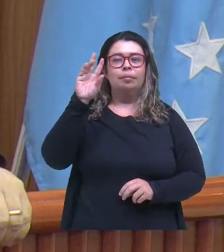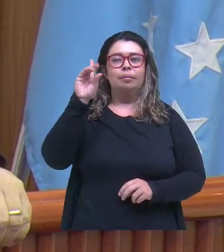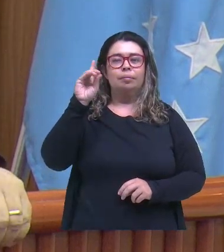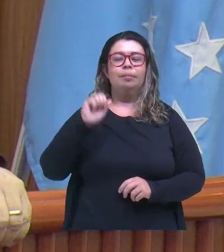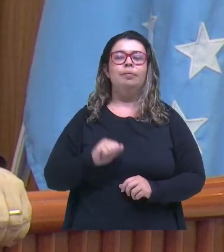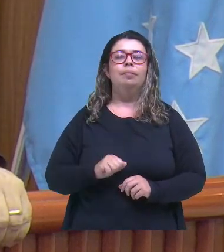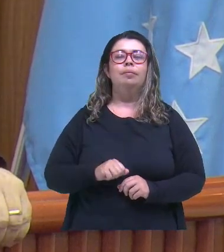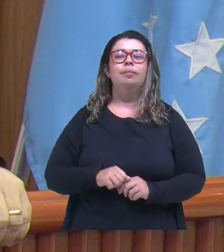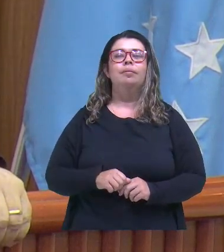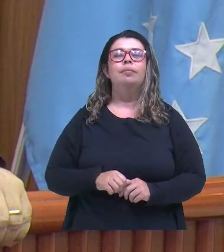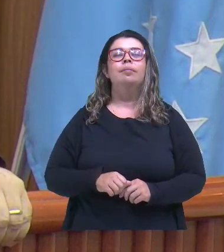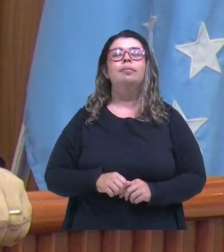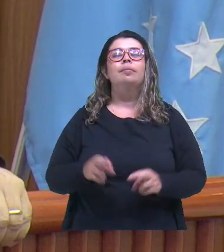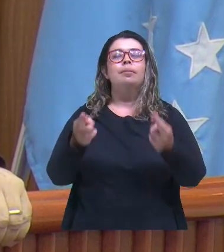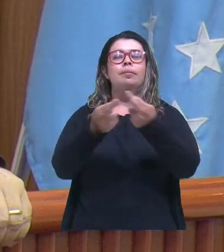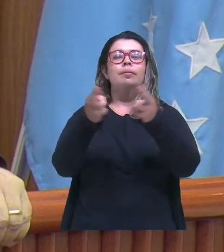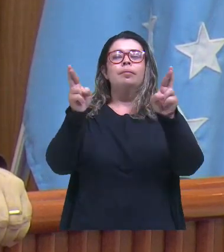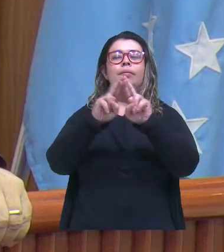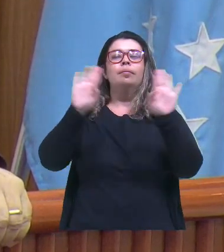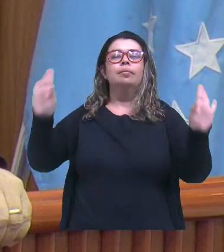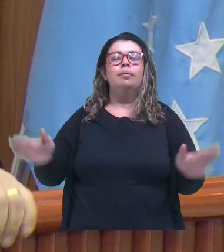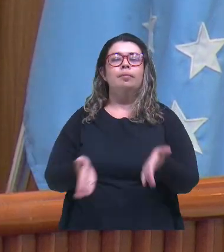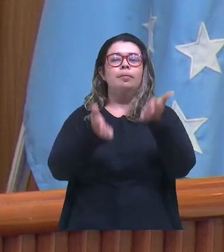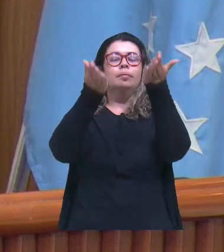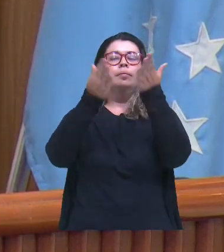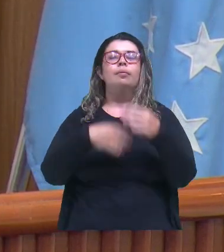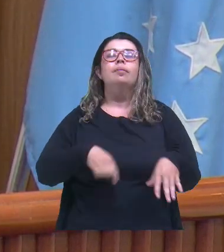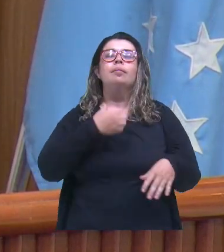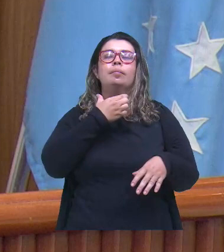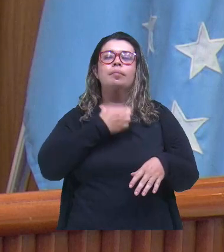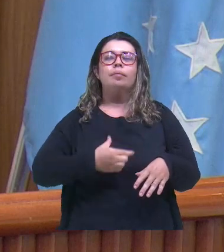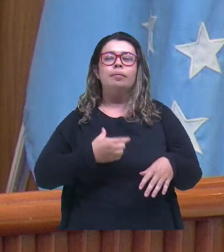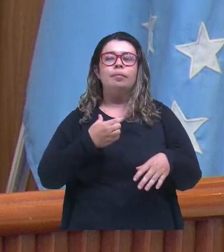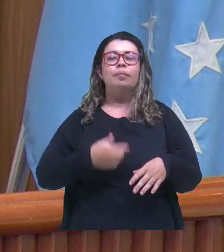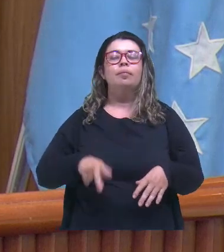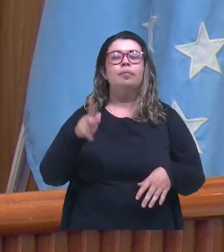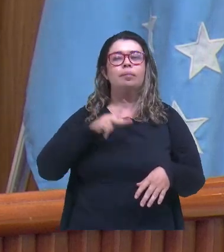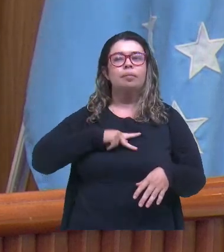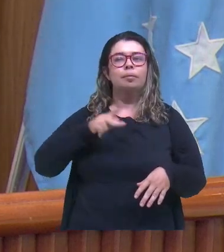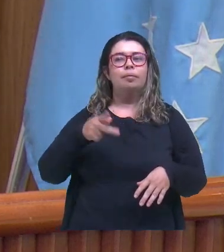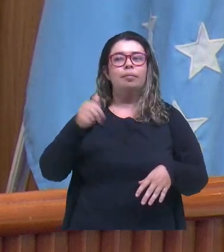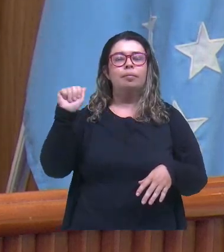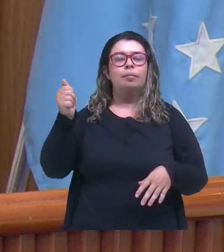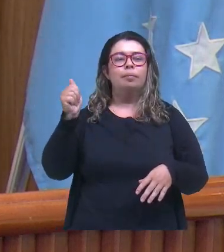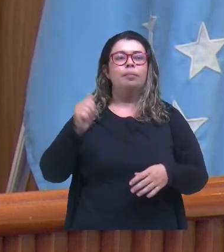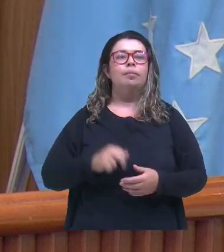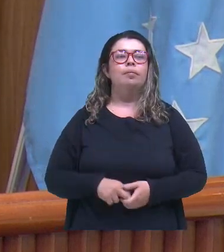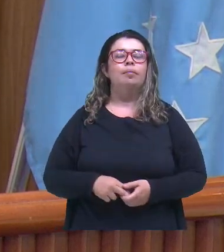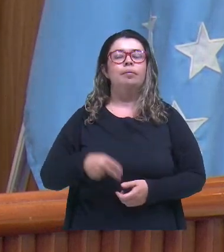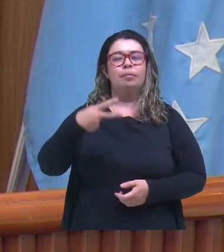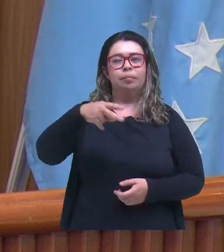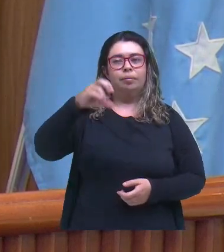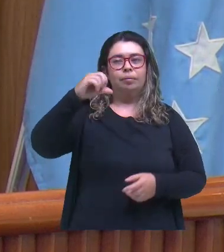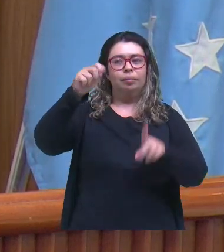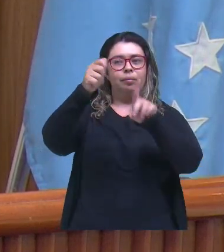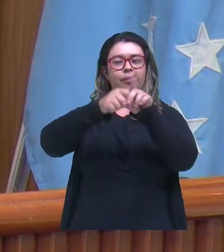Cerimonial da sessão solene para a entrega da Medalha Legislativa do Mérito Assisense, neste 29 de abril.